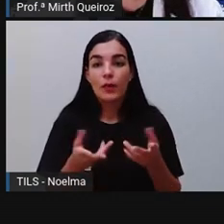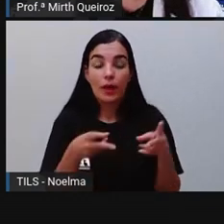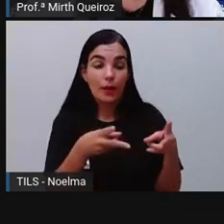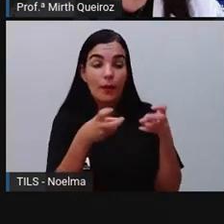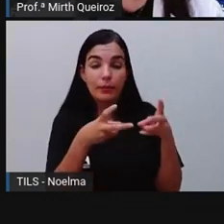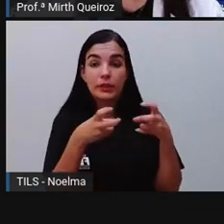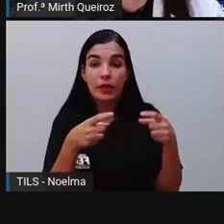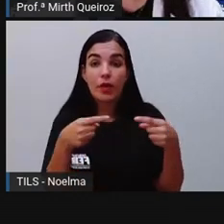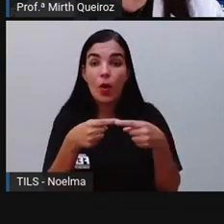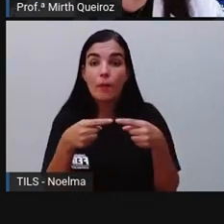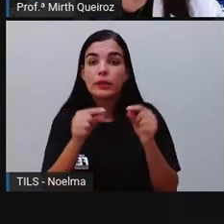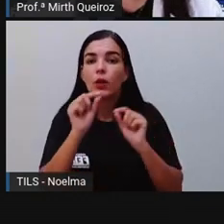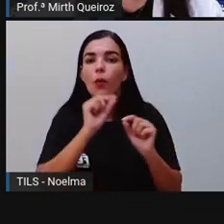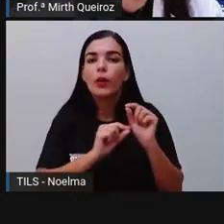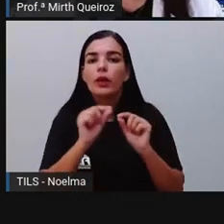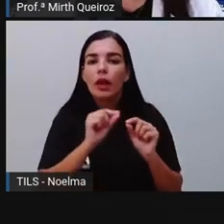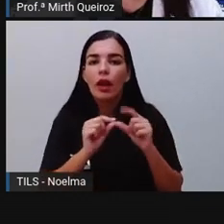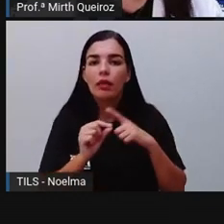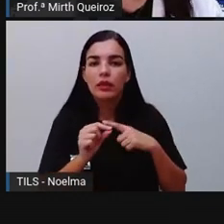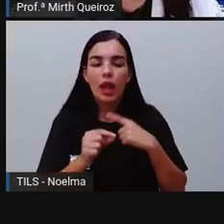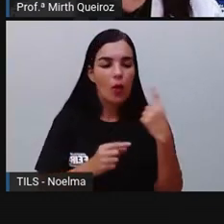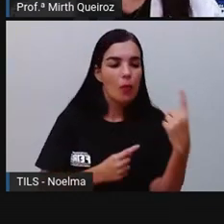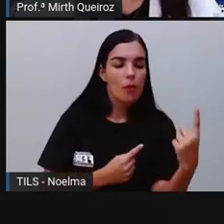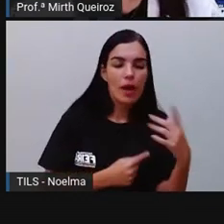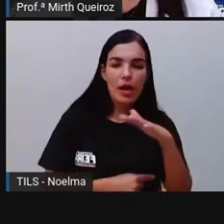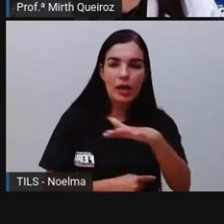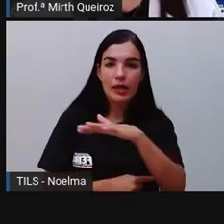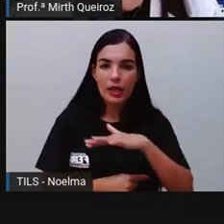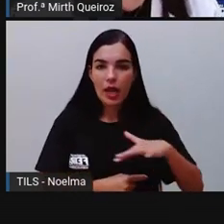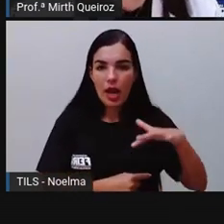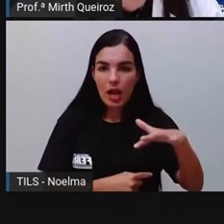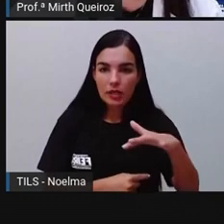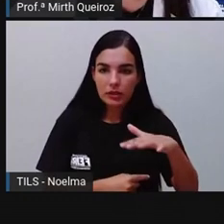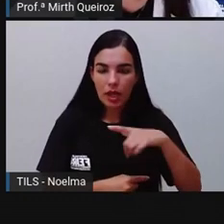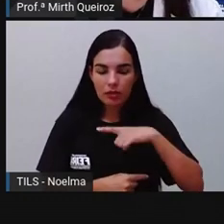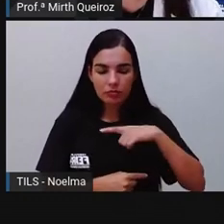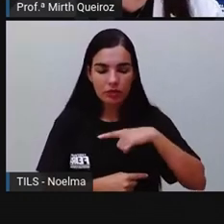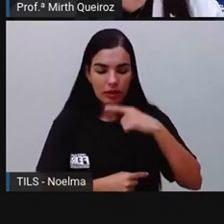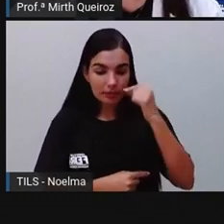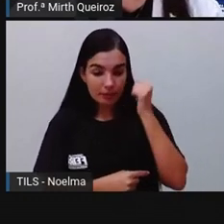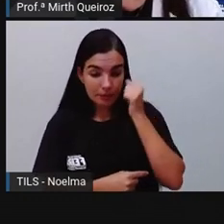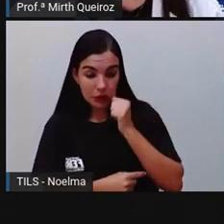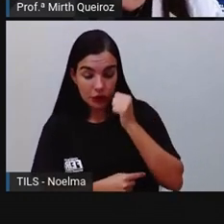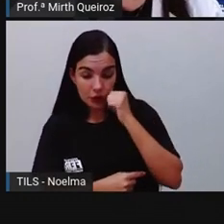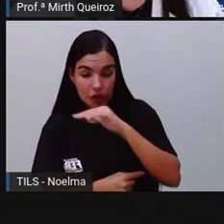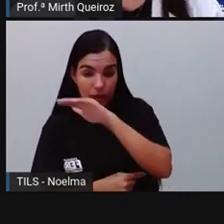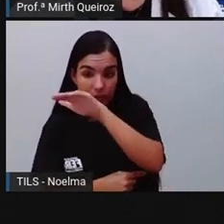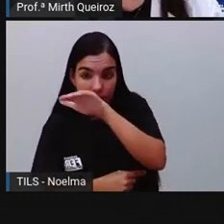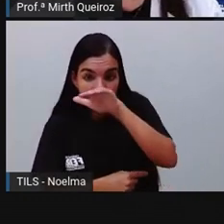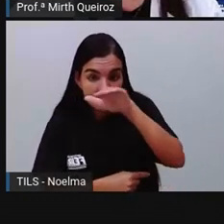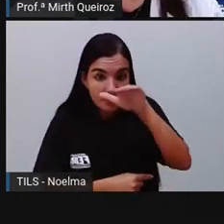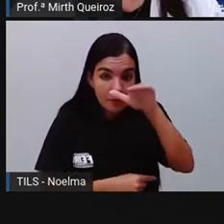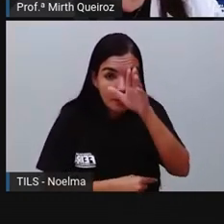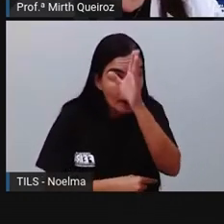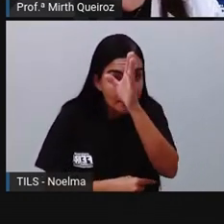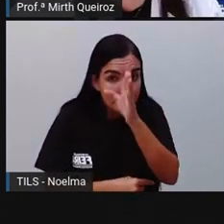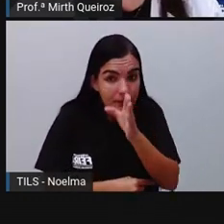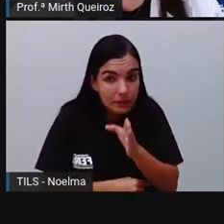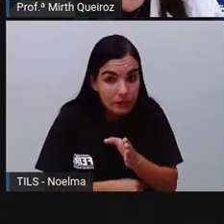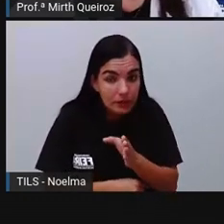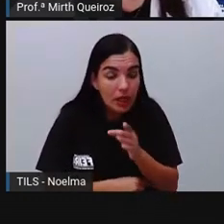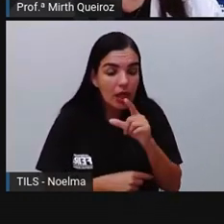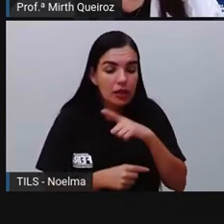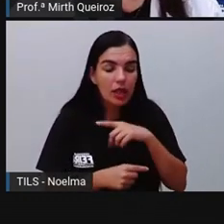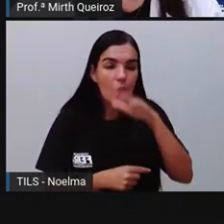Observe que a combinação ela é feita entre uma criança da linha das meninas com uma criança